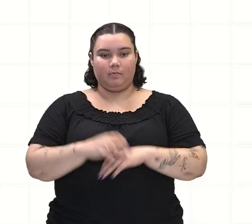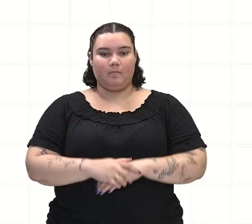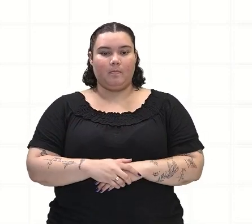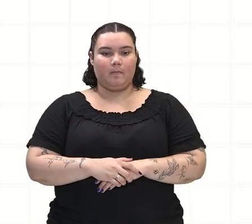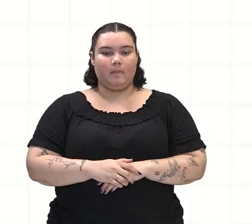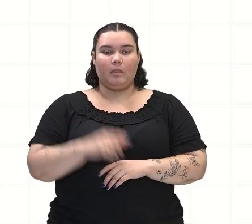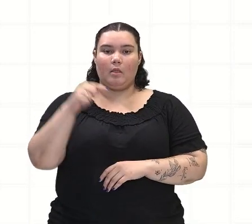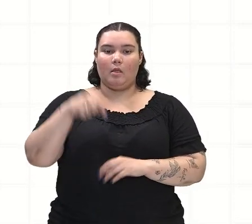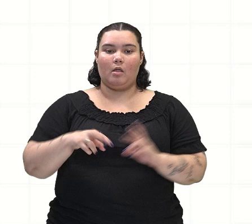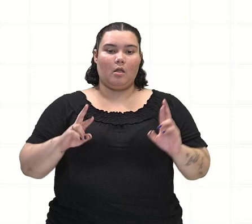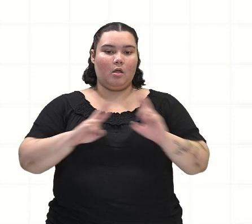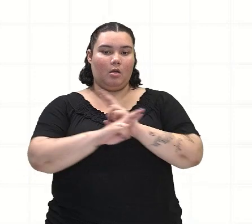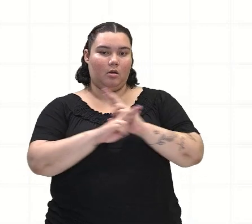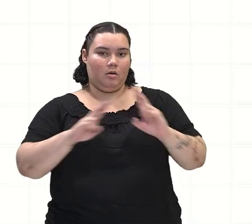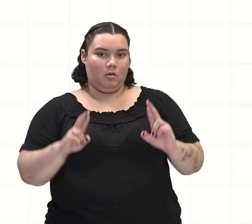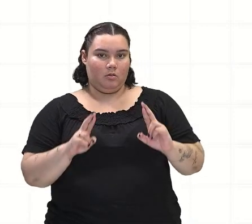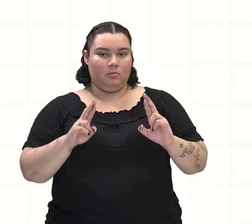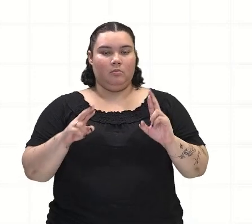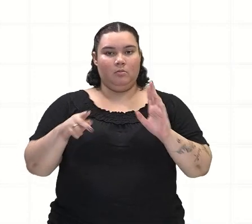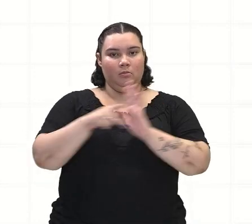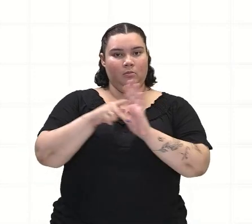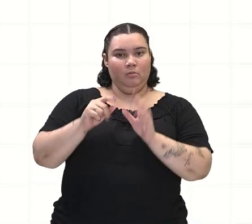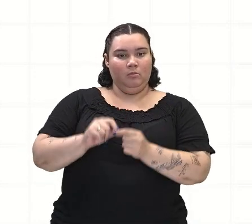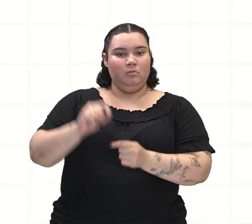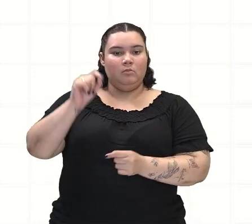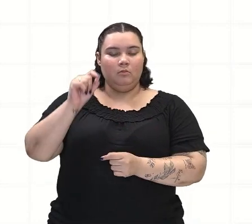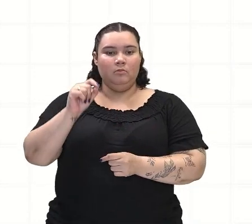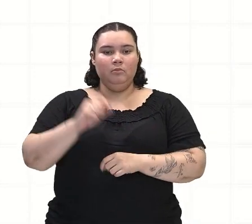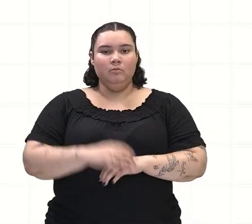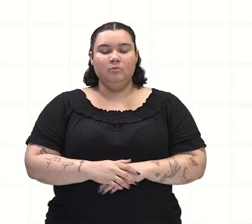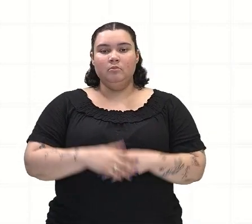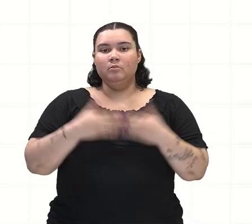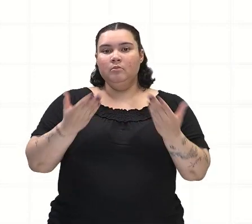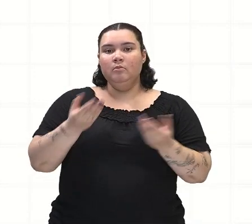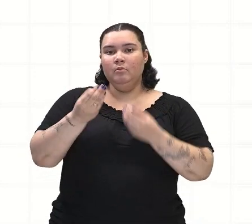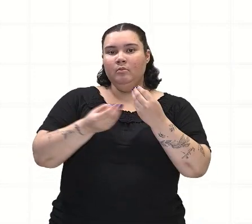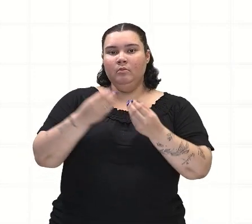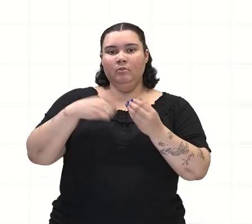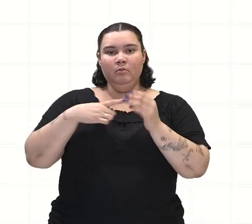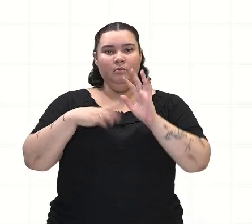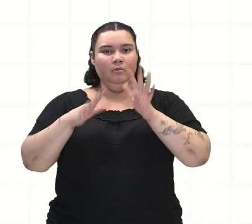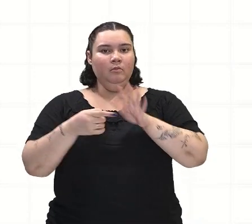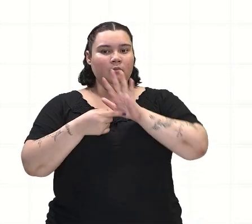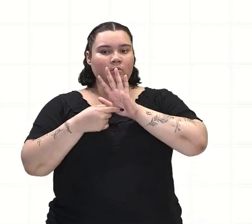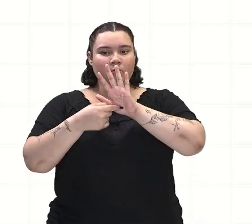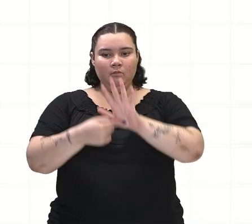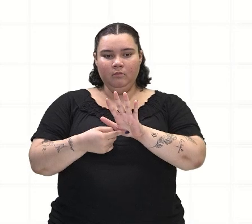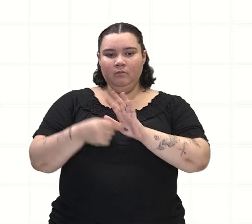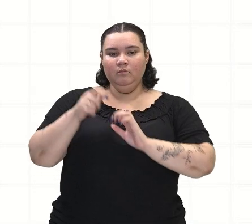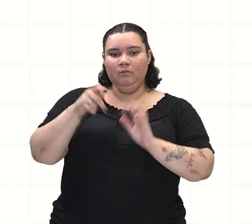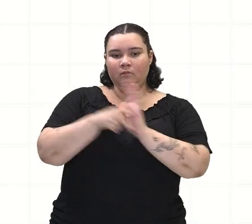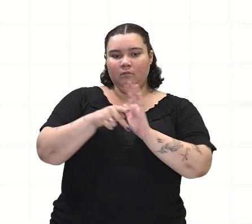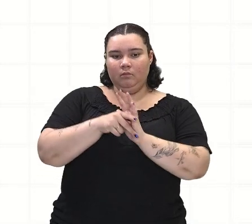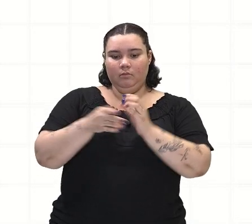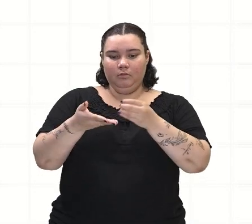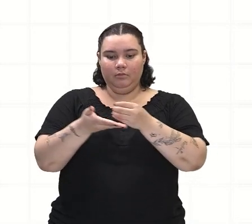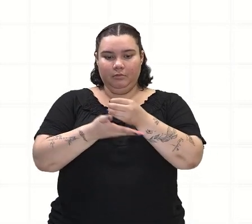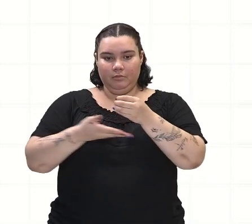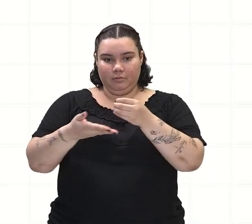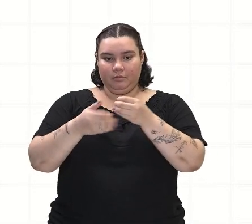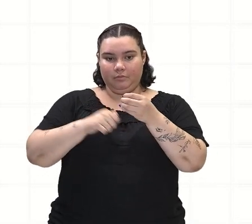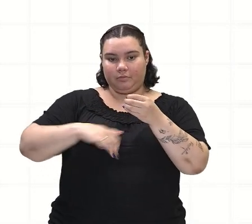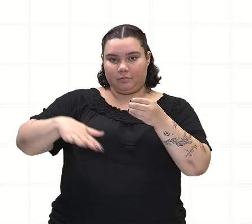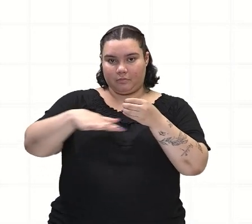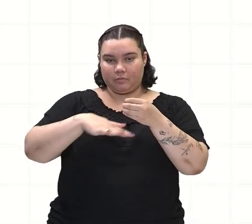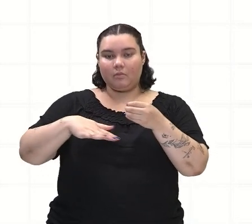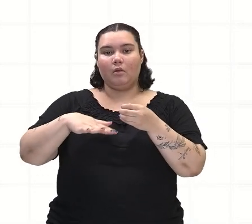justamente relacionado à sua altura. Então, como ele já me deu essa medida de área aqui, que é a área do